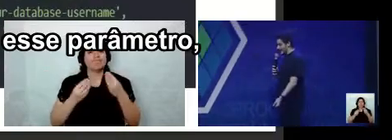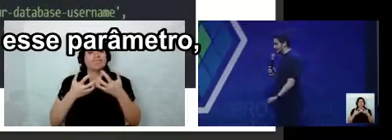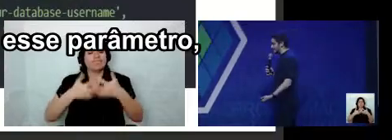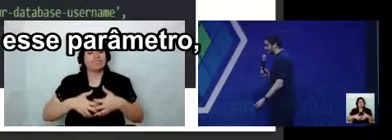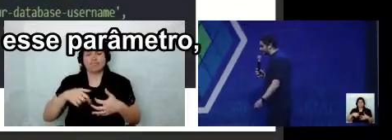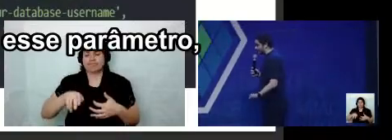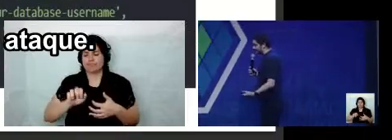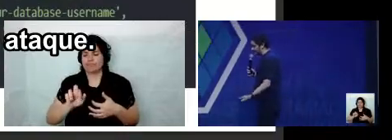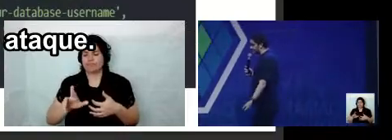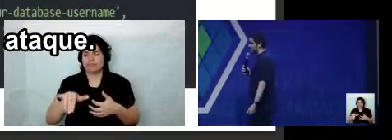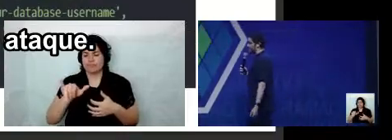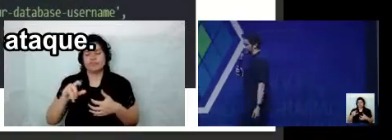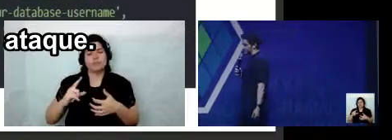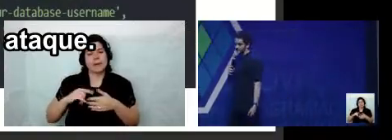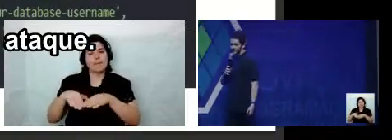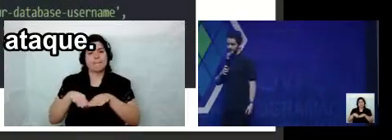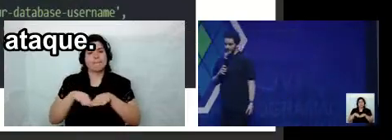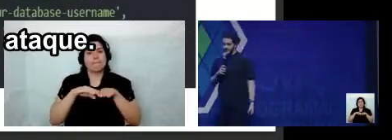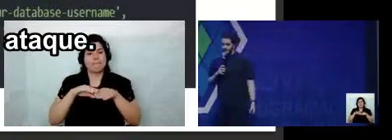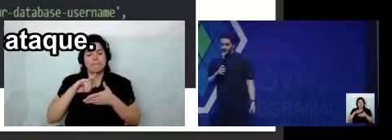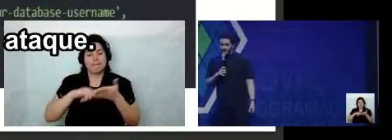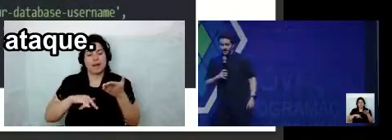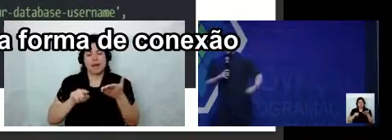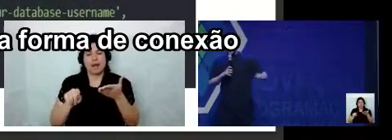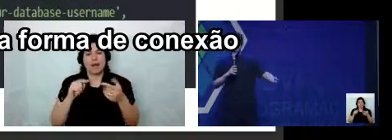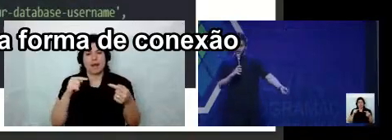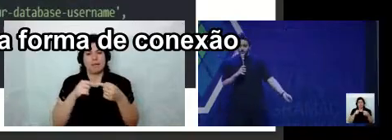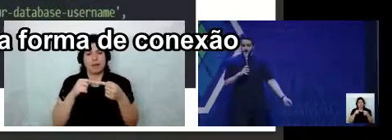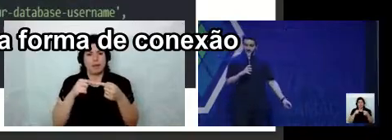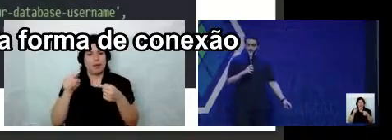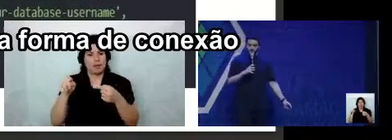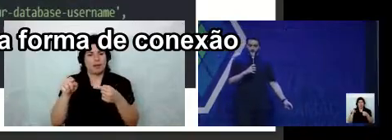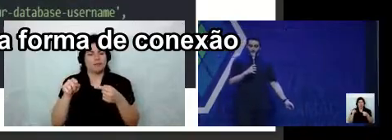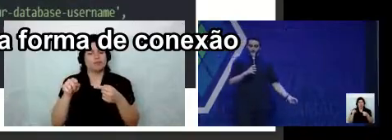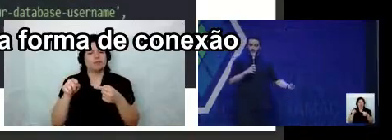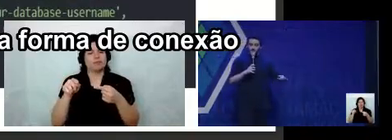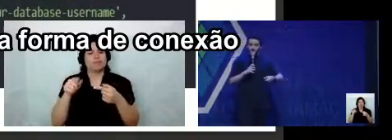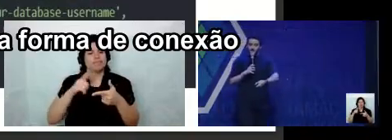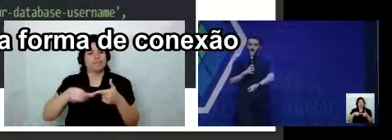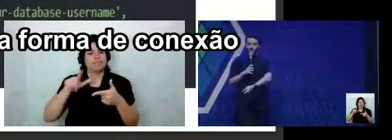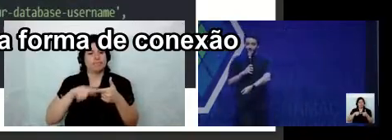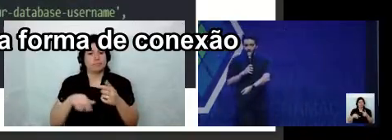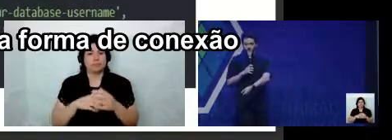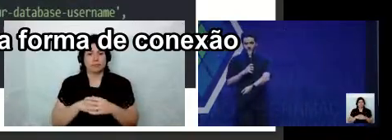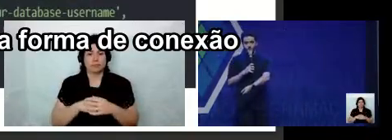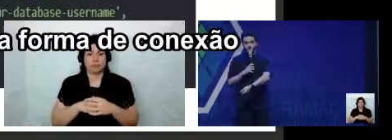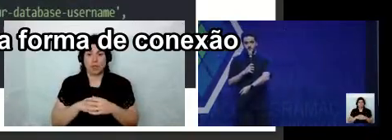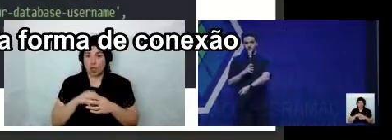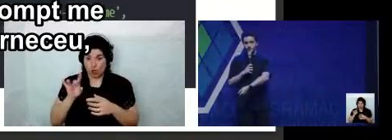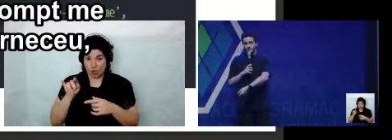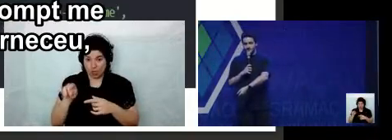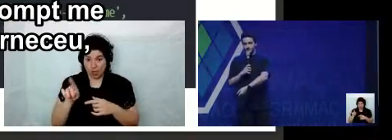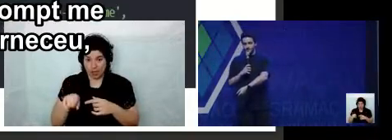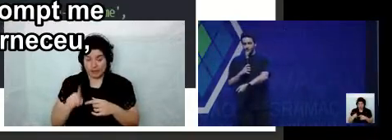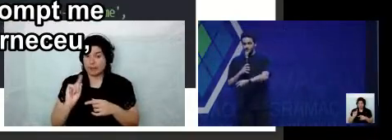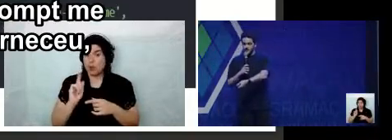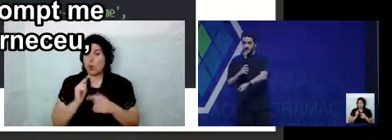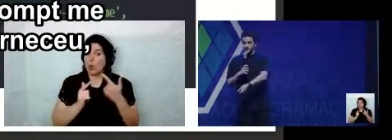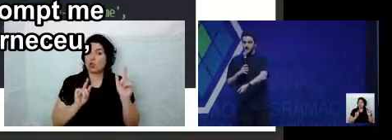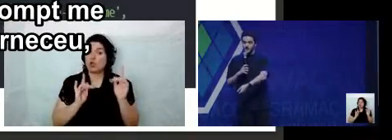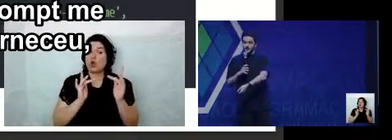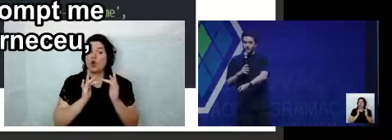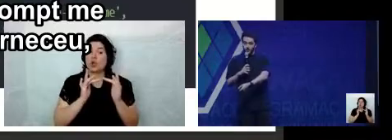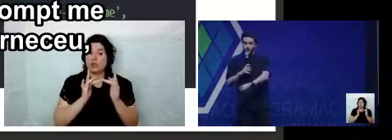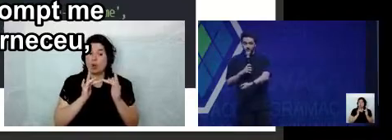que tem esse parâmetro e está suscetível a esse tipo de ataque. Então, não só essa função, mas também a forma de conexão com a base de dados